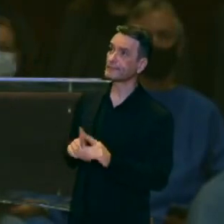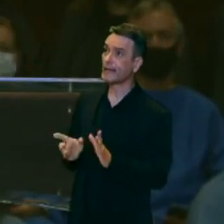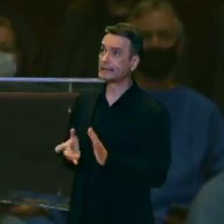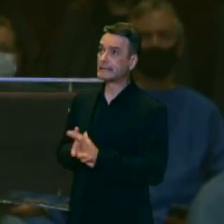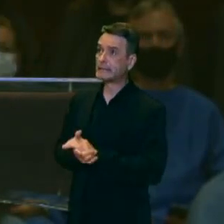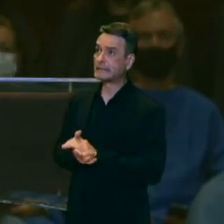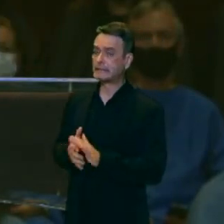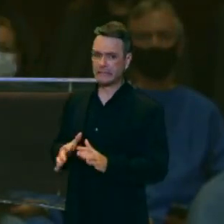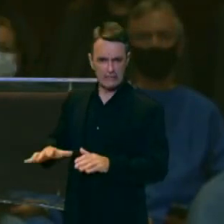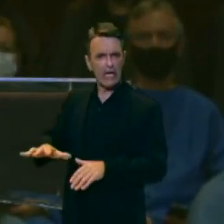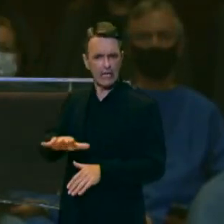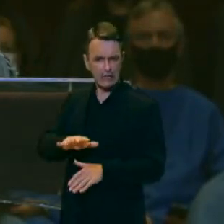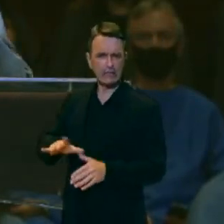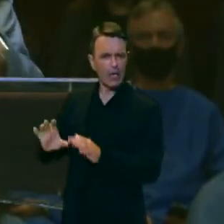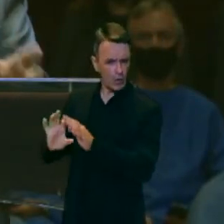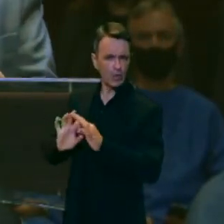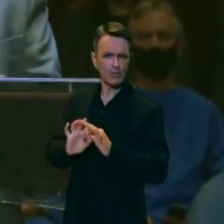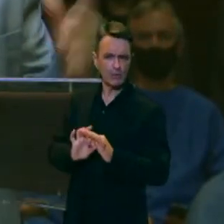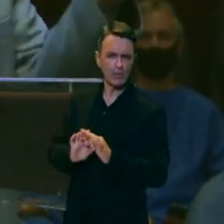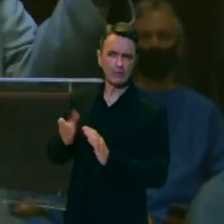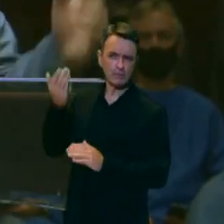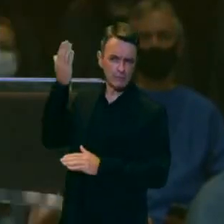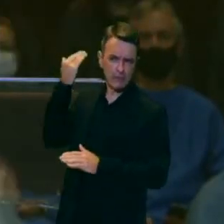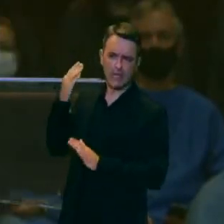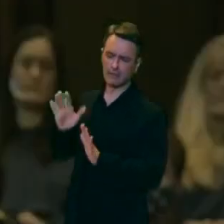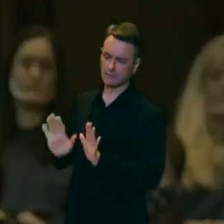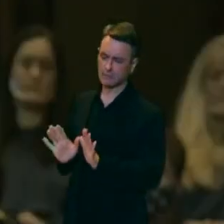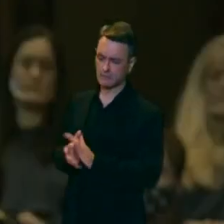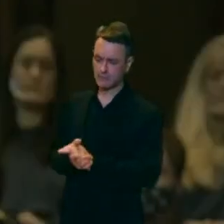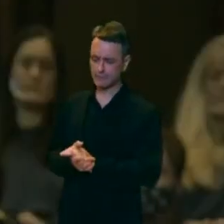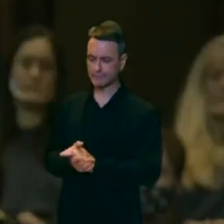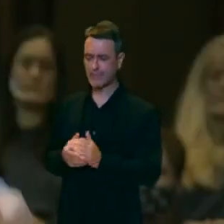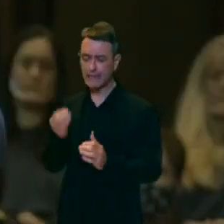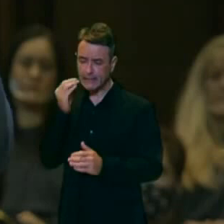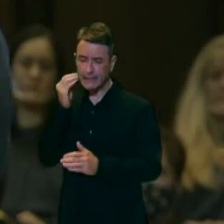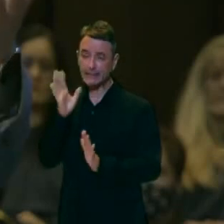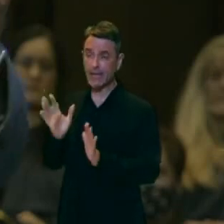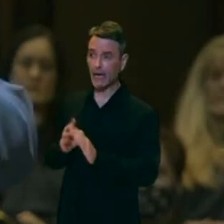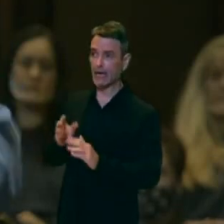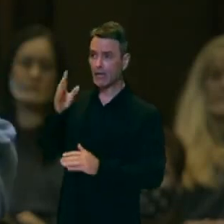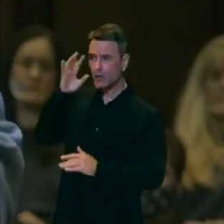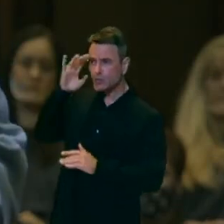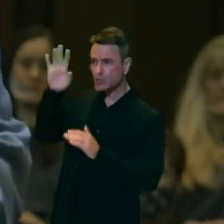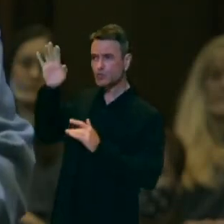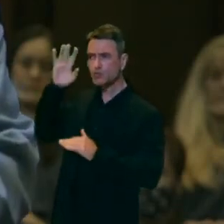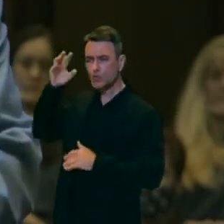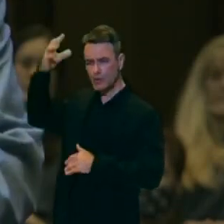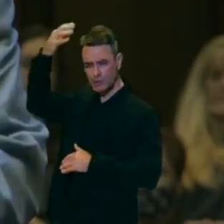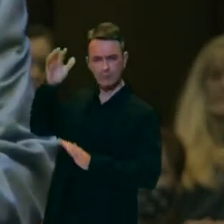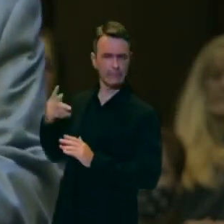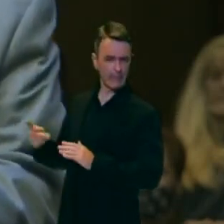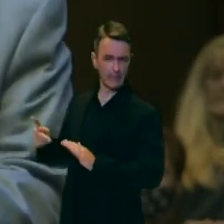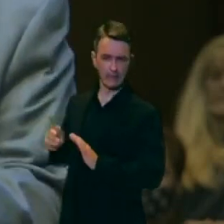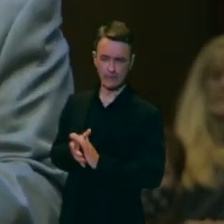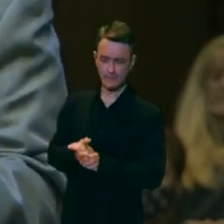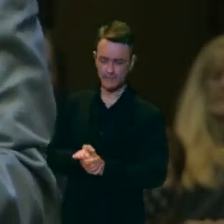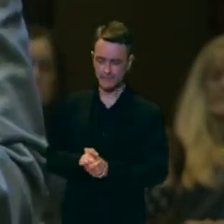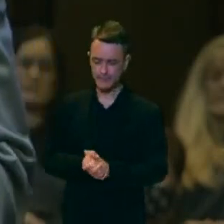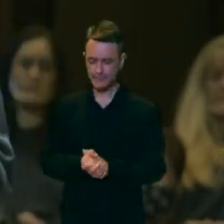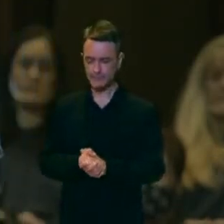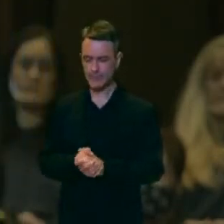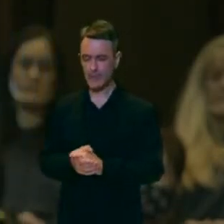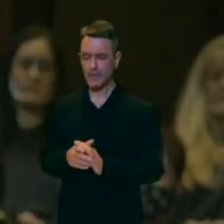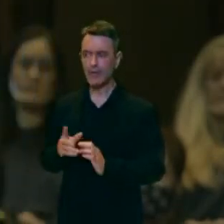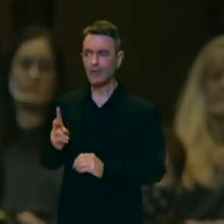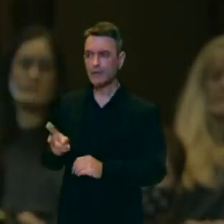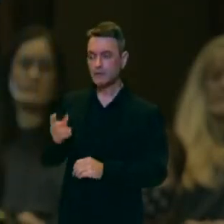junto, aliou-se com esses povos na sua volta para tentar essa independência. E esse era um sonho que eles tinham. E toda vez que